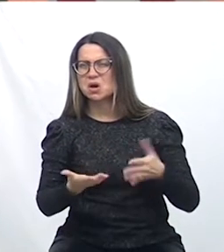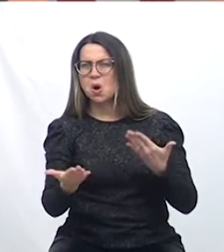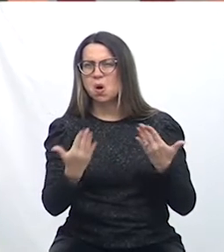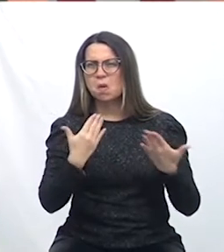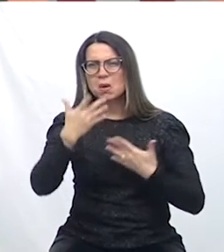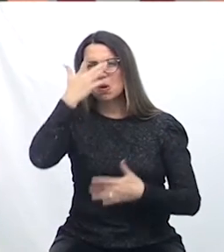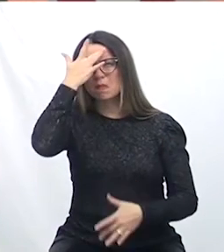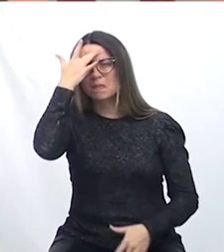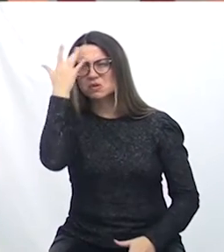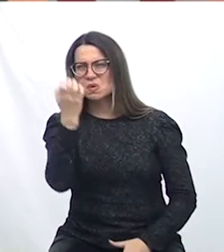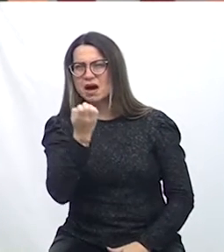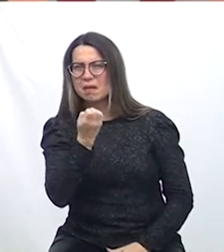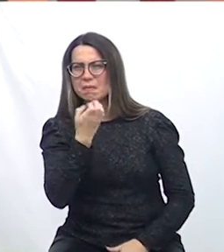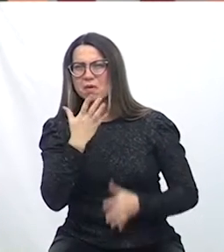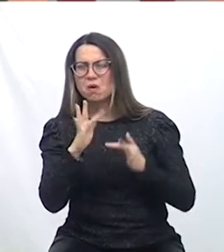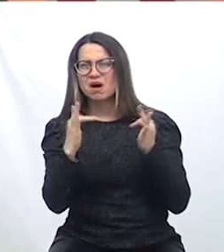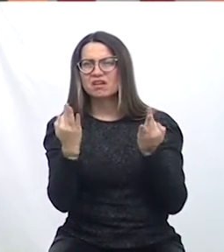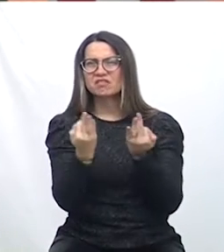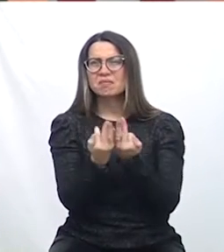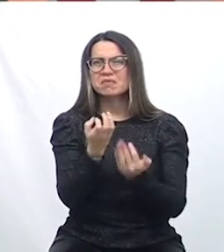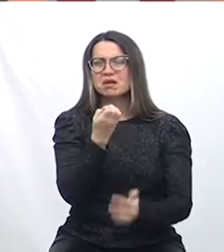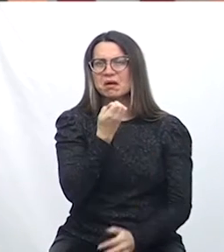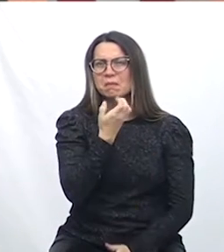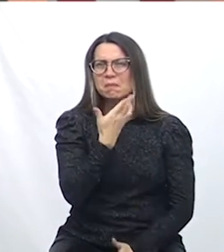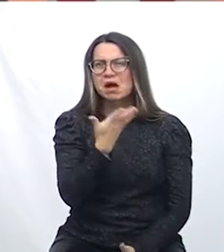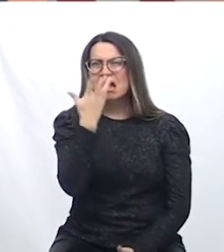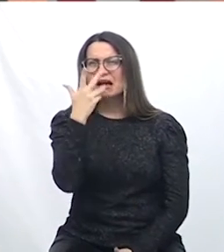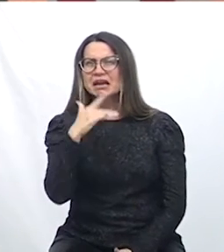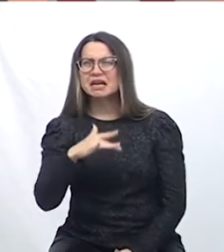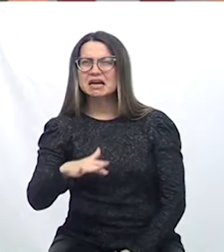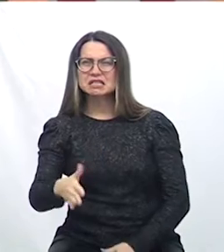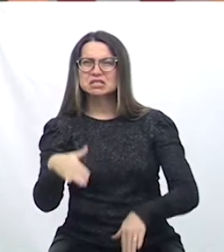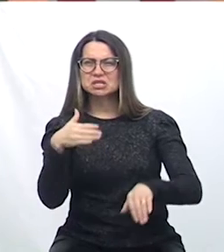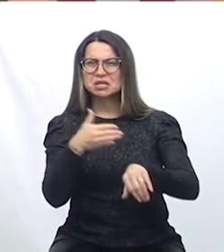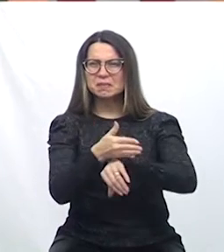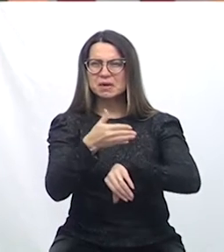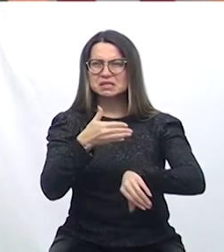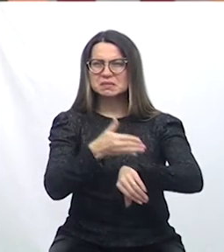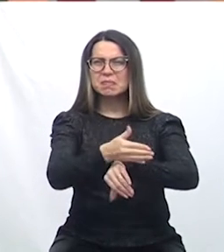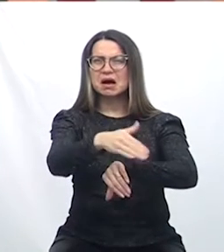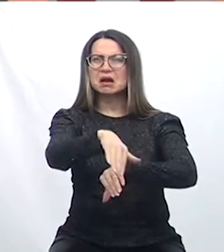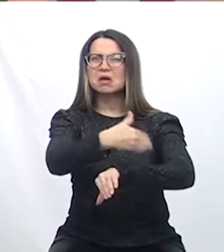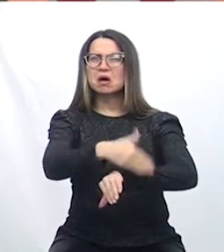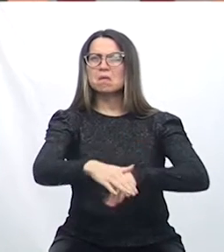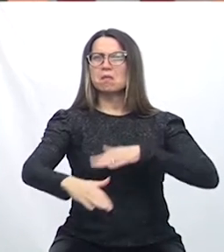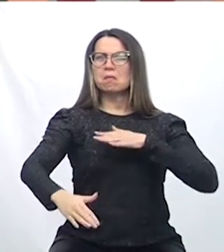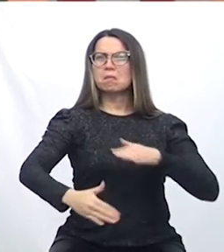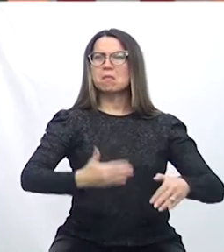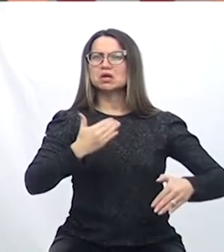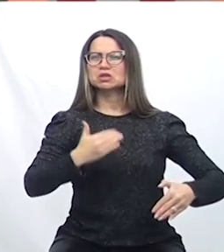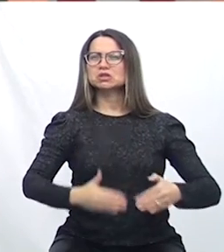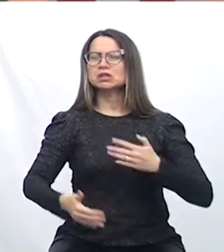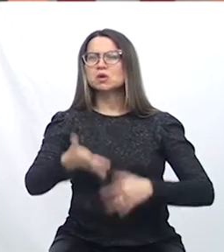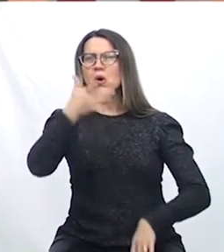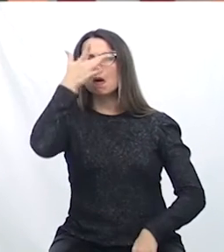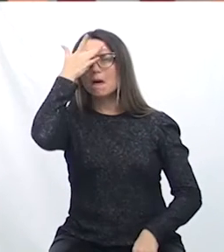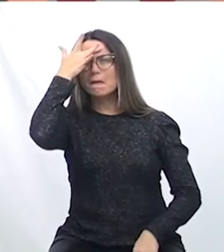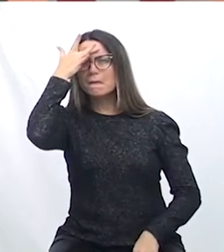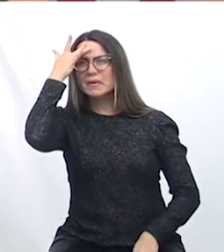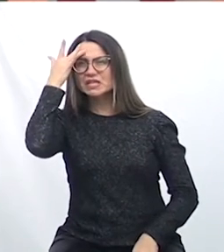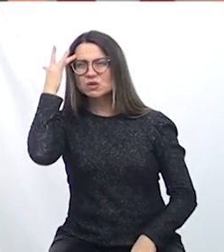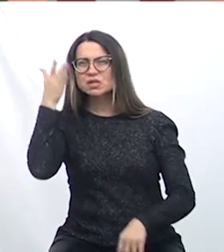bem, as famílias de bem, crianças que estiveram na rua, pessoas que foram, um ato